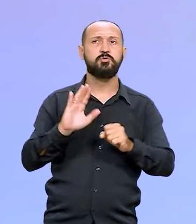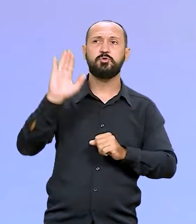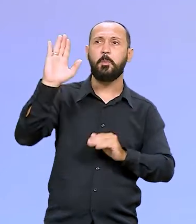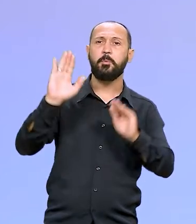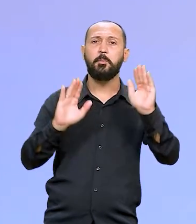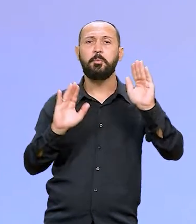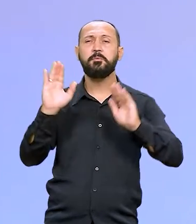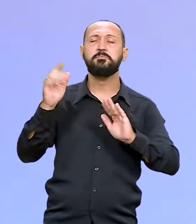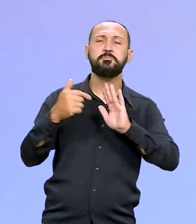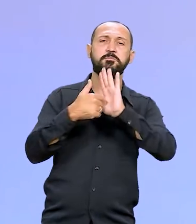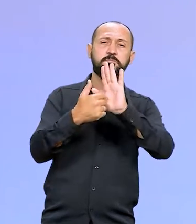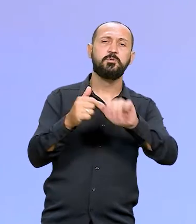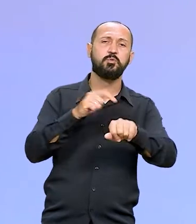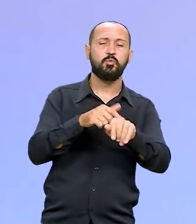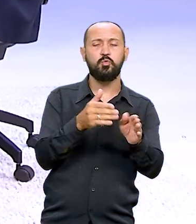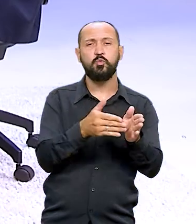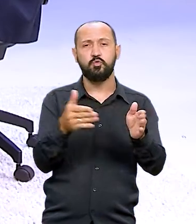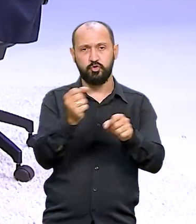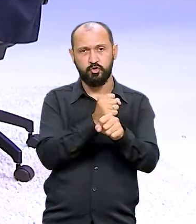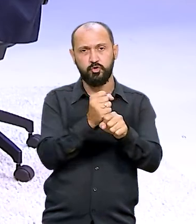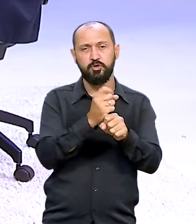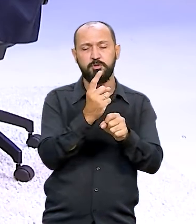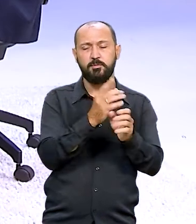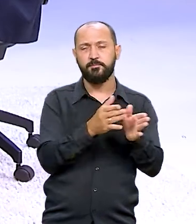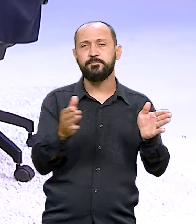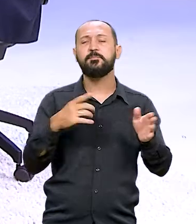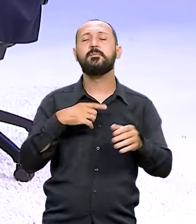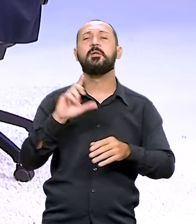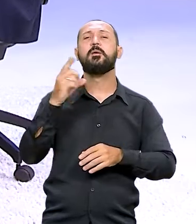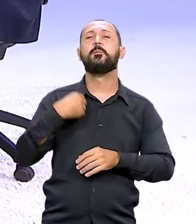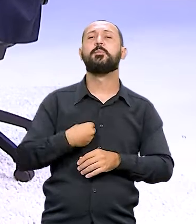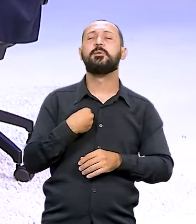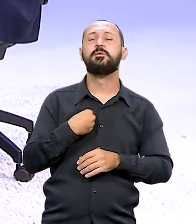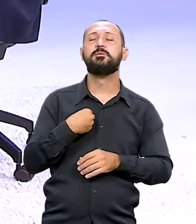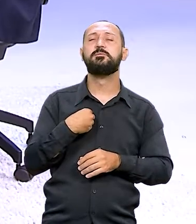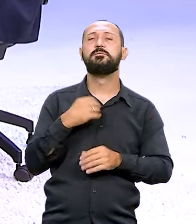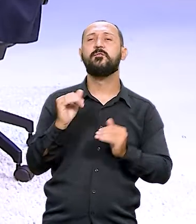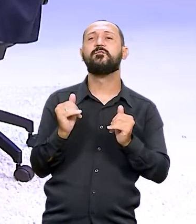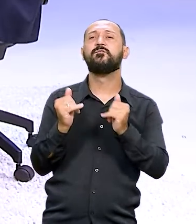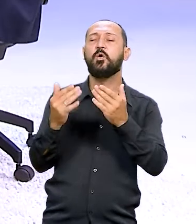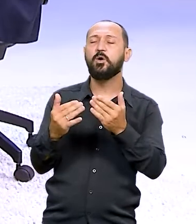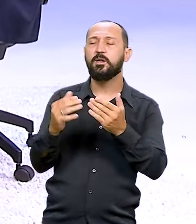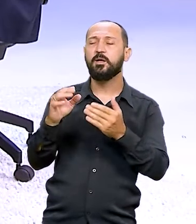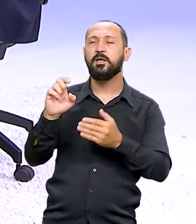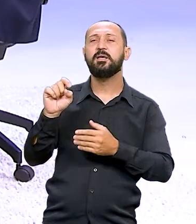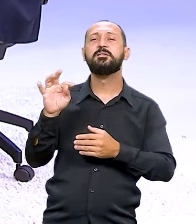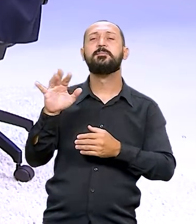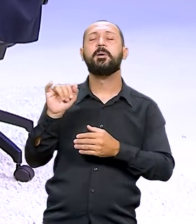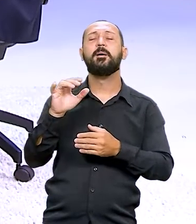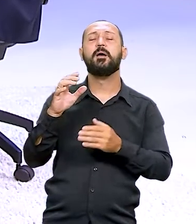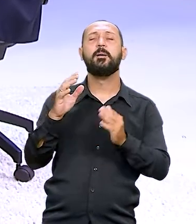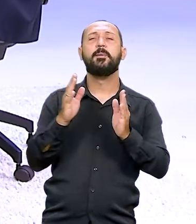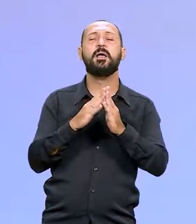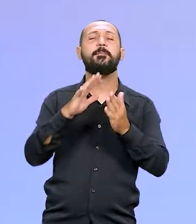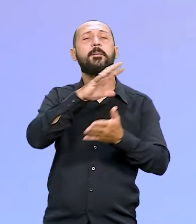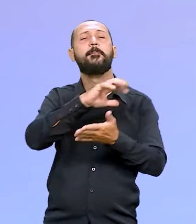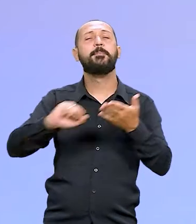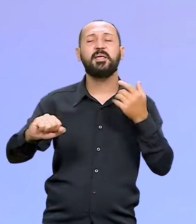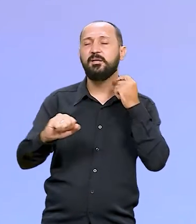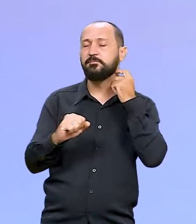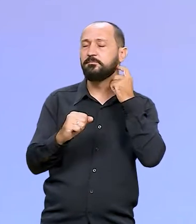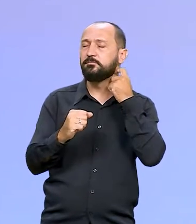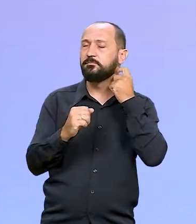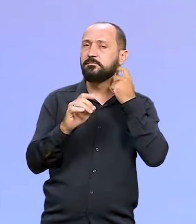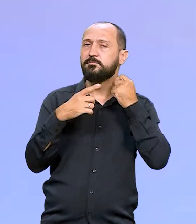se manifestando aí dentro do prazo. Mas quem são os atores, por exemplo, desse procedimento extrajudicial para a tomada do imóvel? Como que